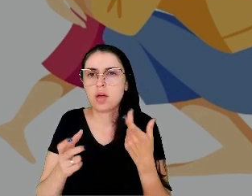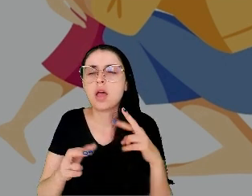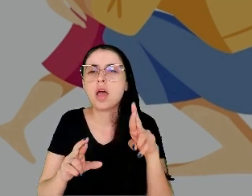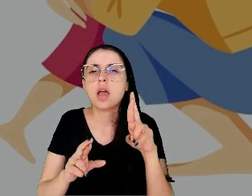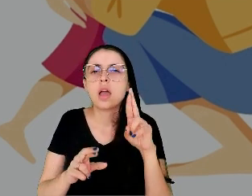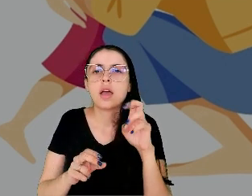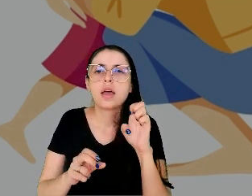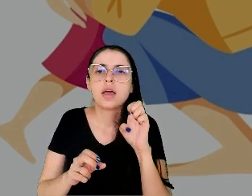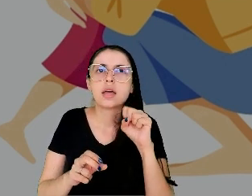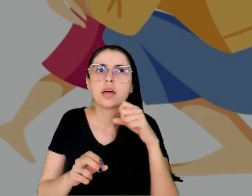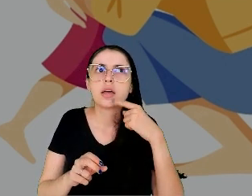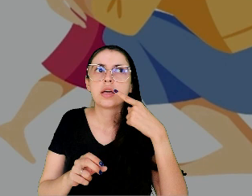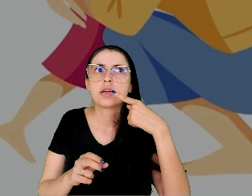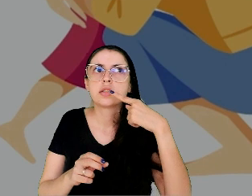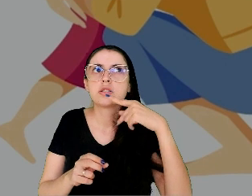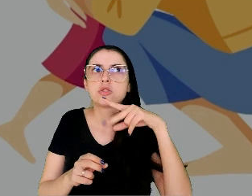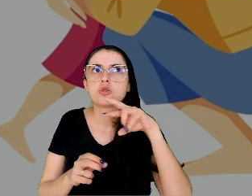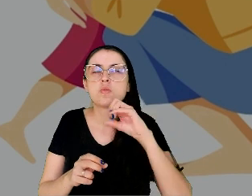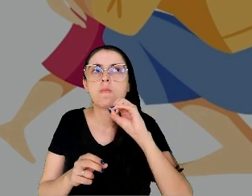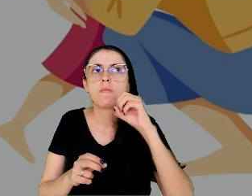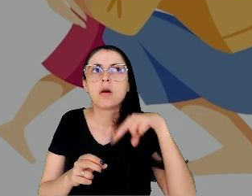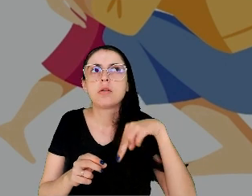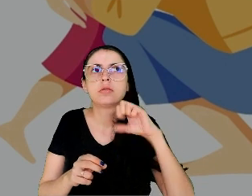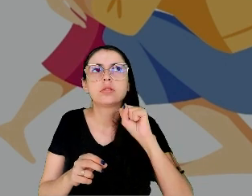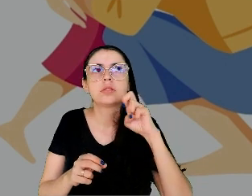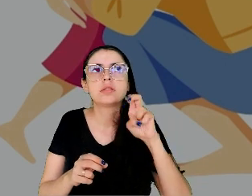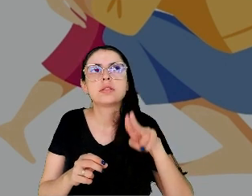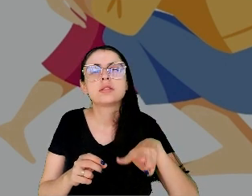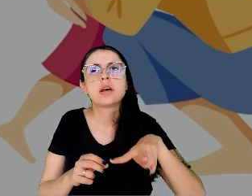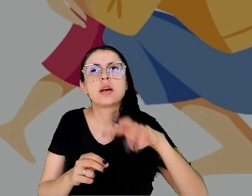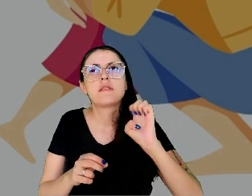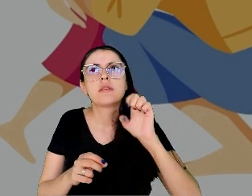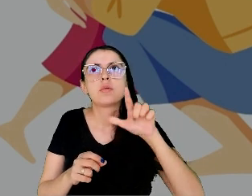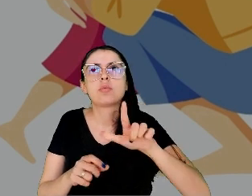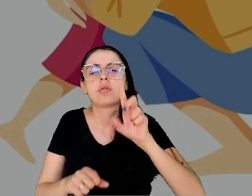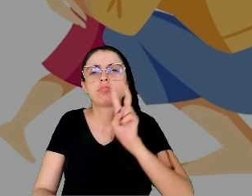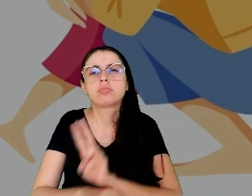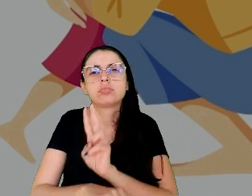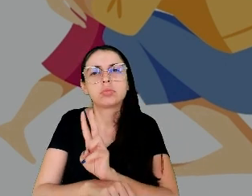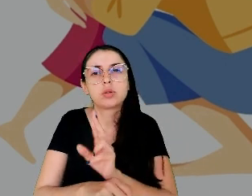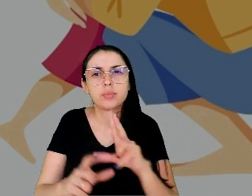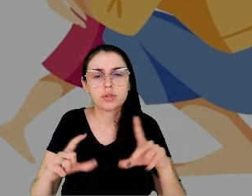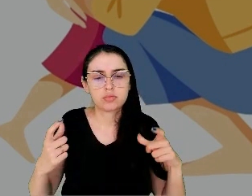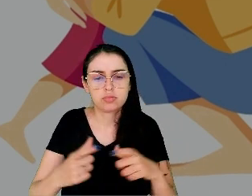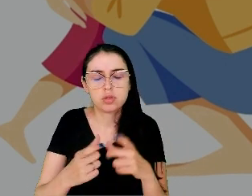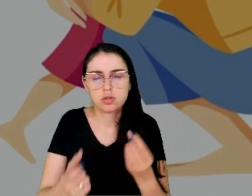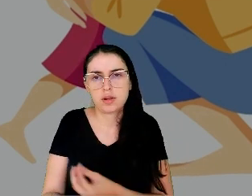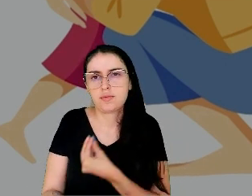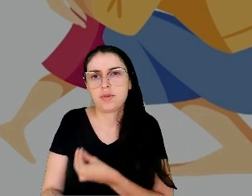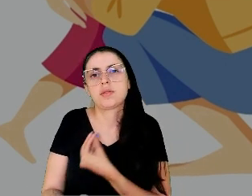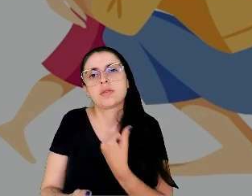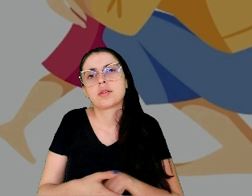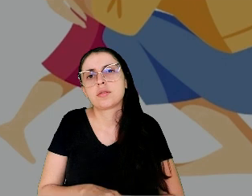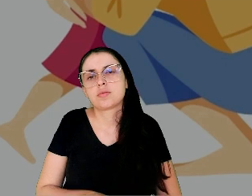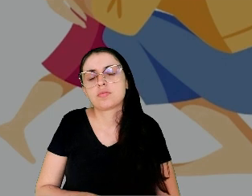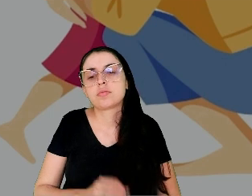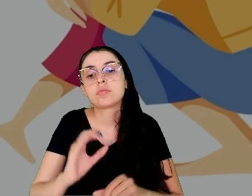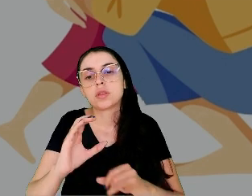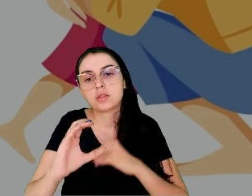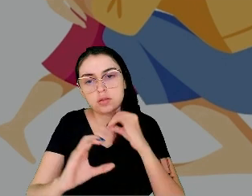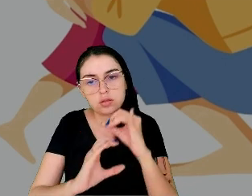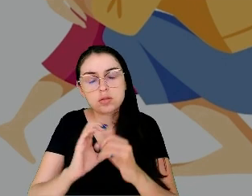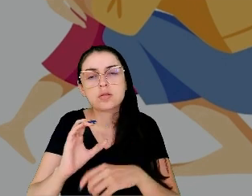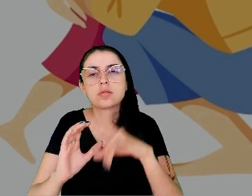e como uma verdadeira guardiã do meio em que vive, está descrito na Convenção Internacional